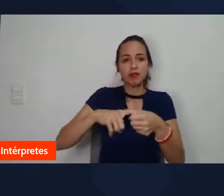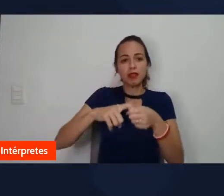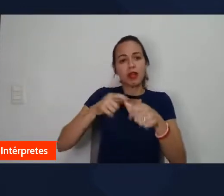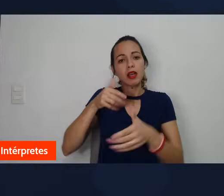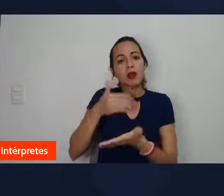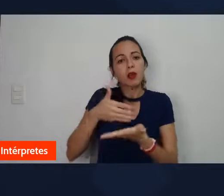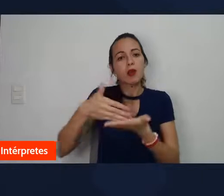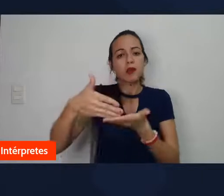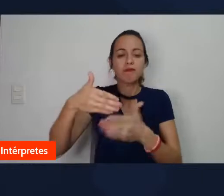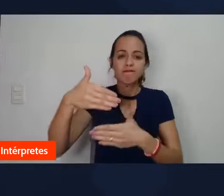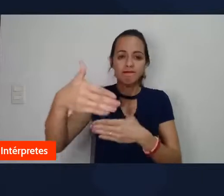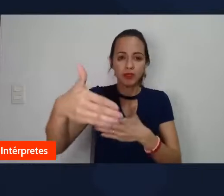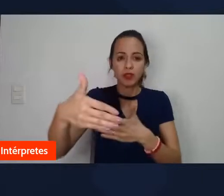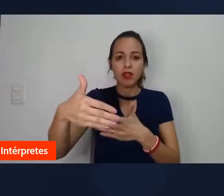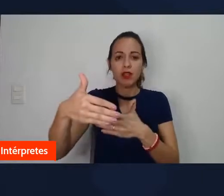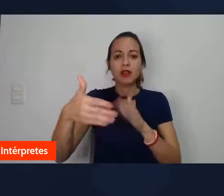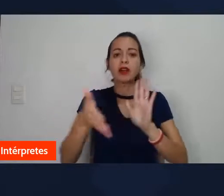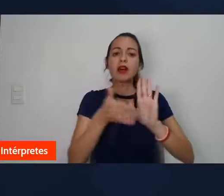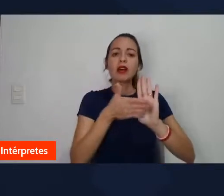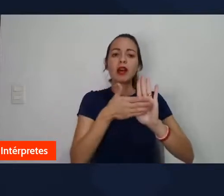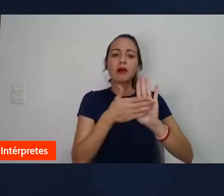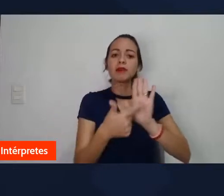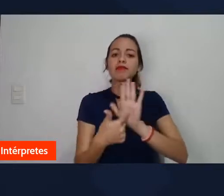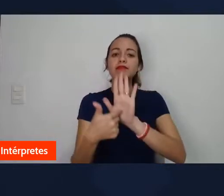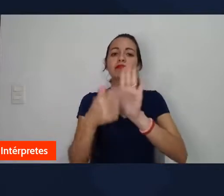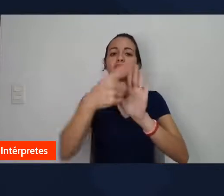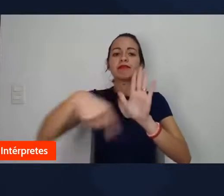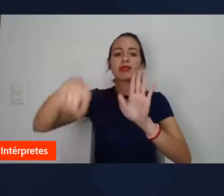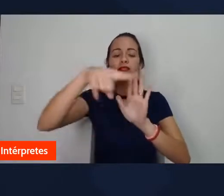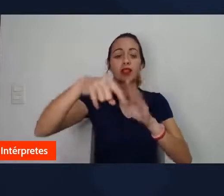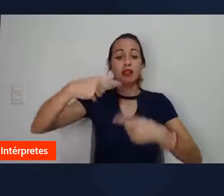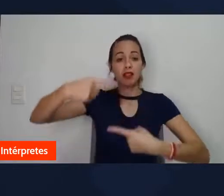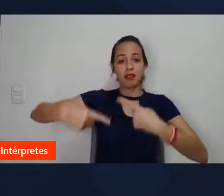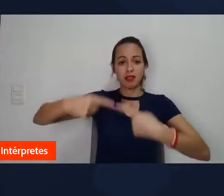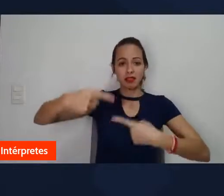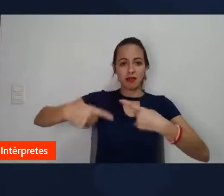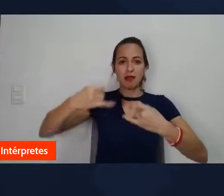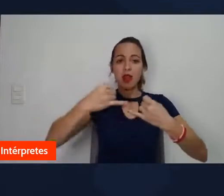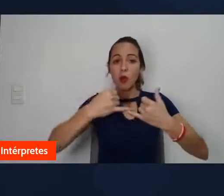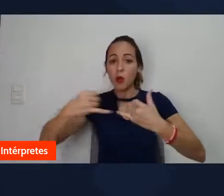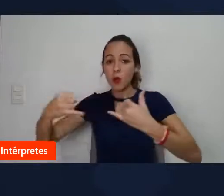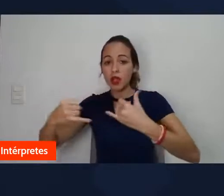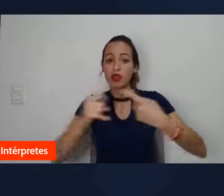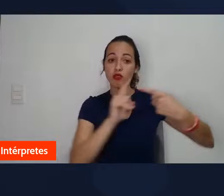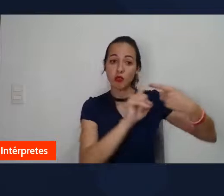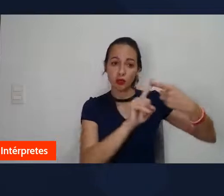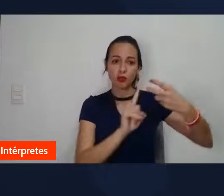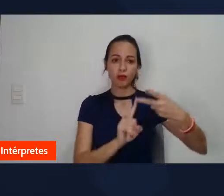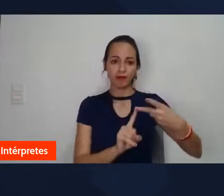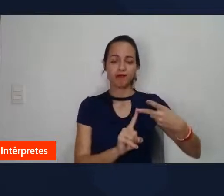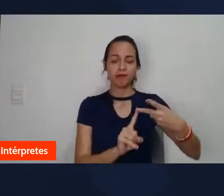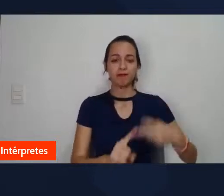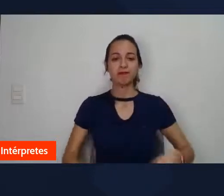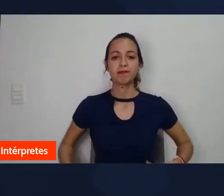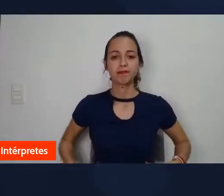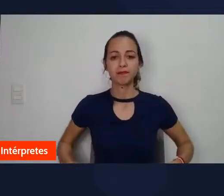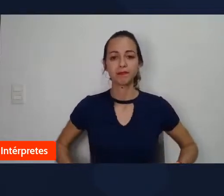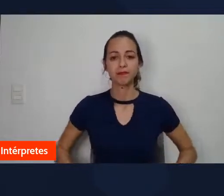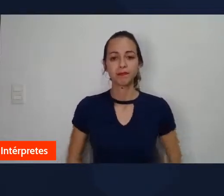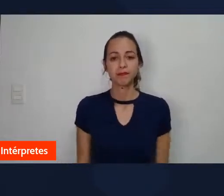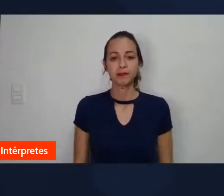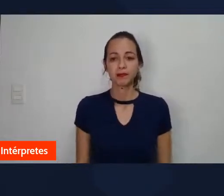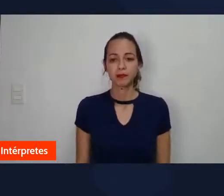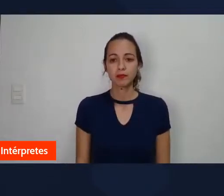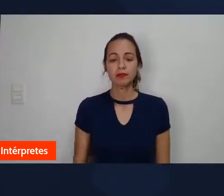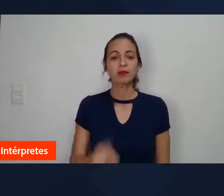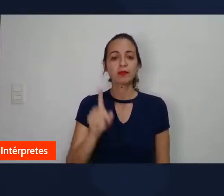trabalho e, em sequência, passar para o debate dos eixos 1 e 2. O eixo 1, ele trata,